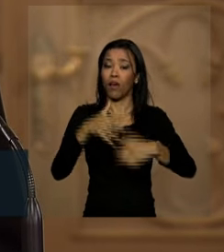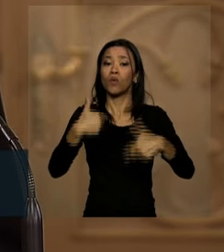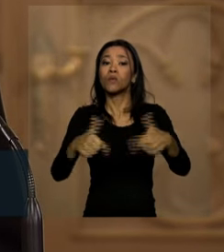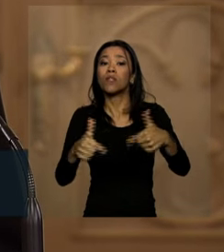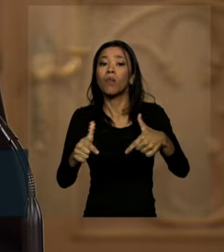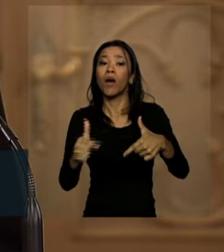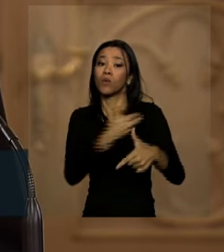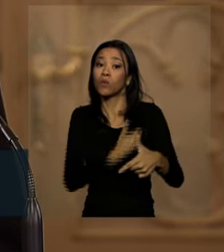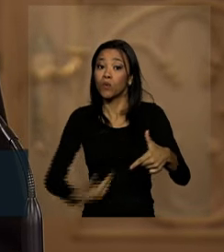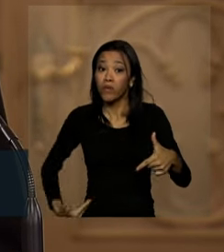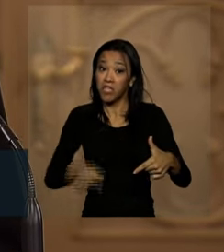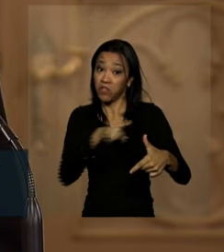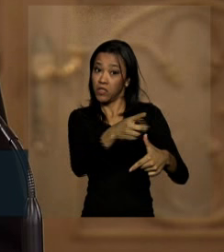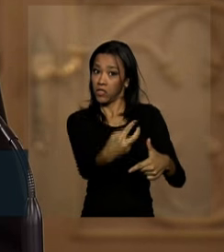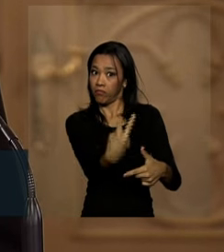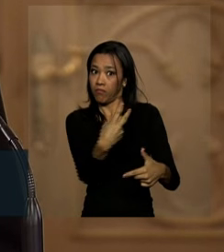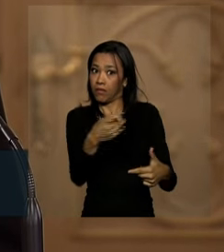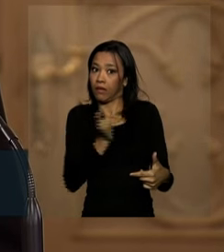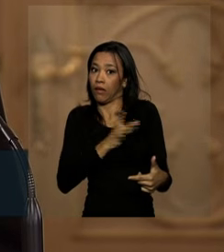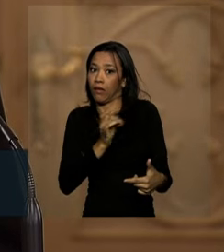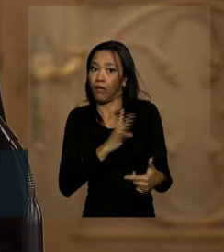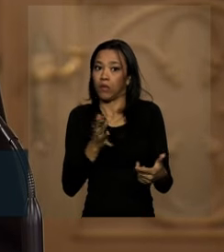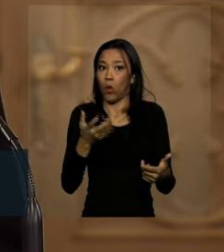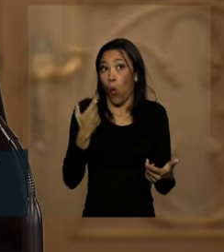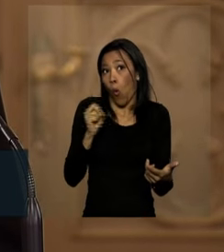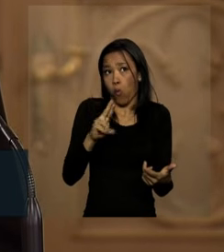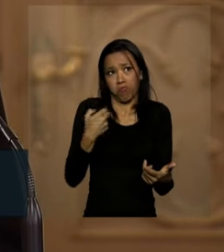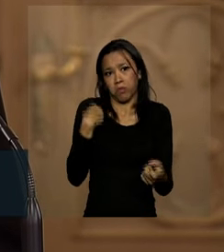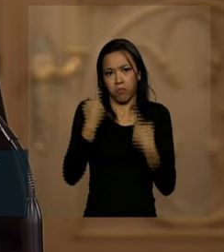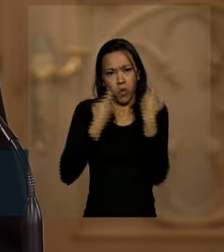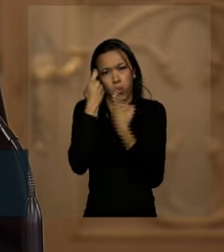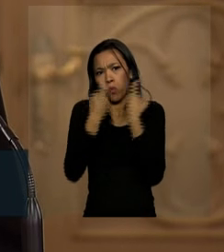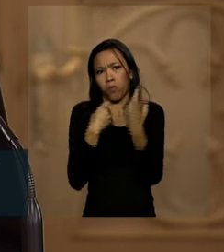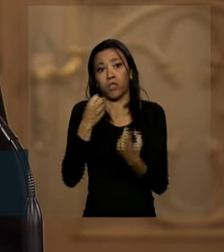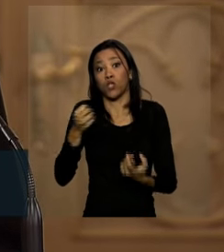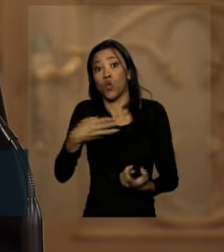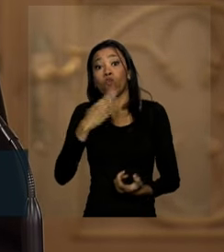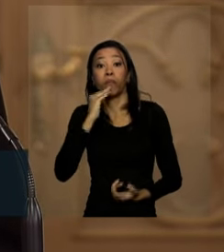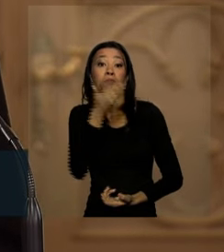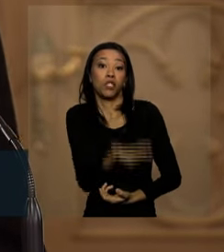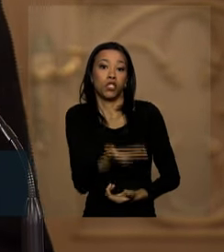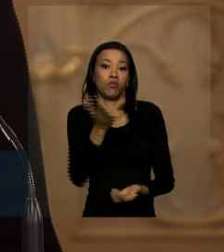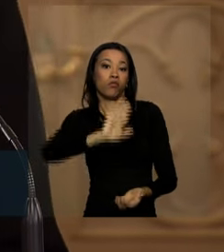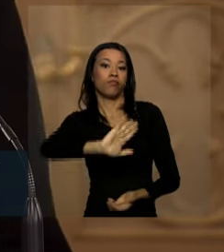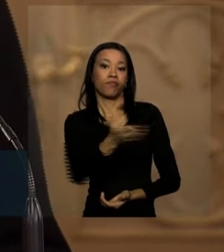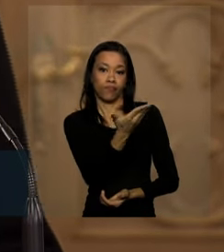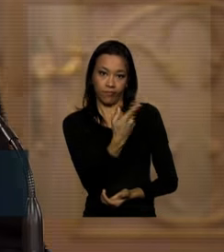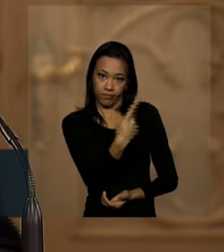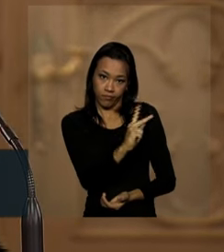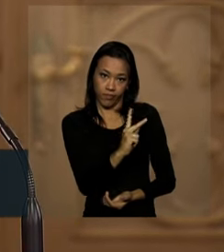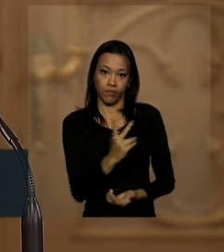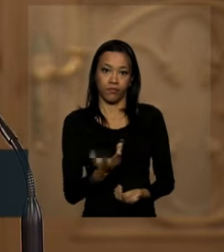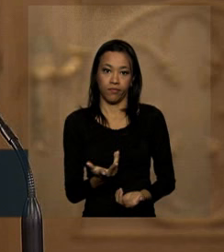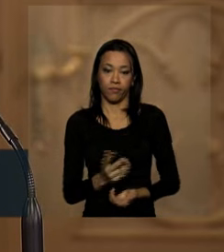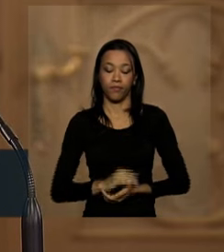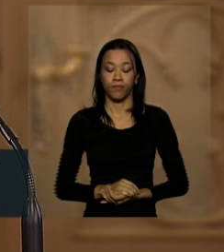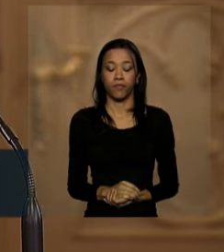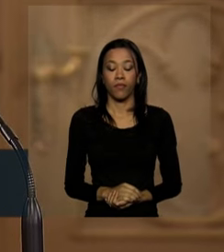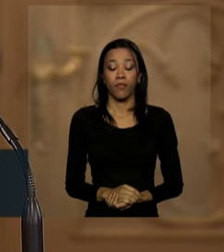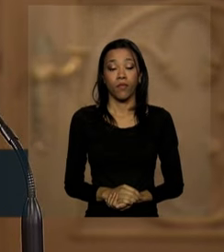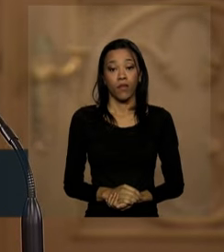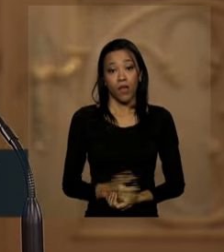que ponto a senhora teme ou até que ponto se preocupa com esse novo pedido de impeachment? Olha, eu